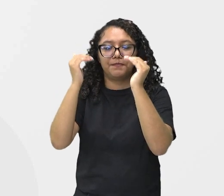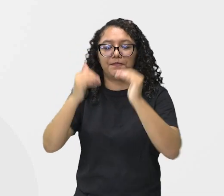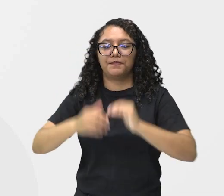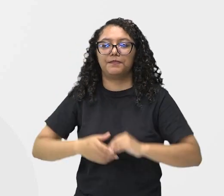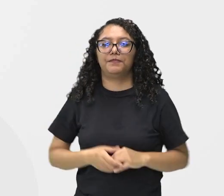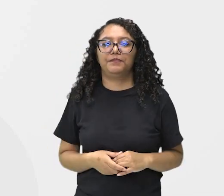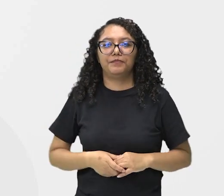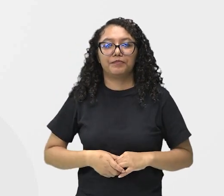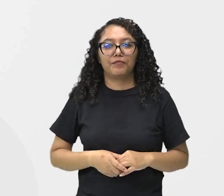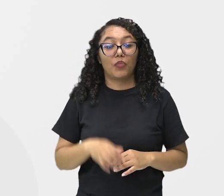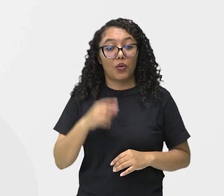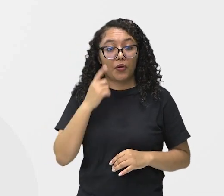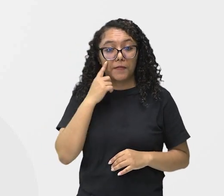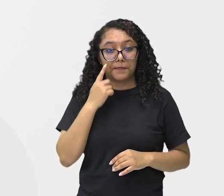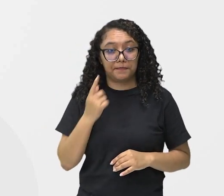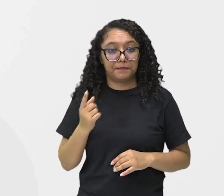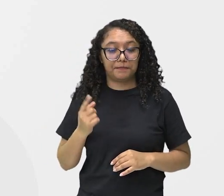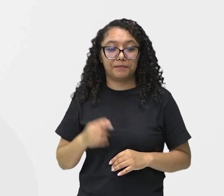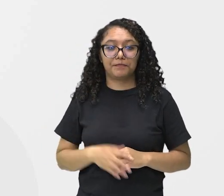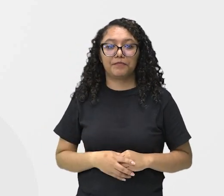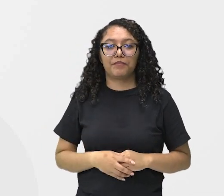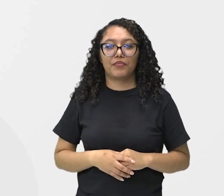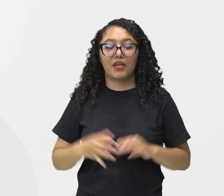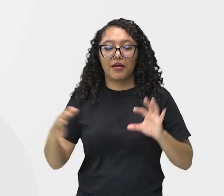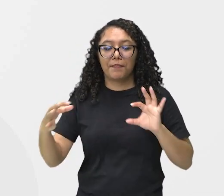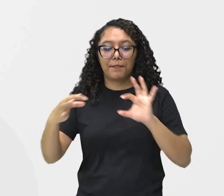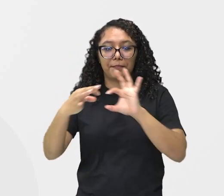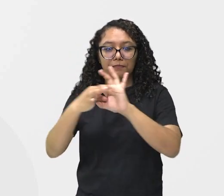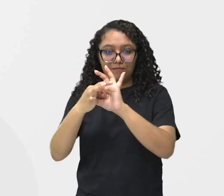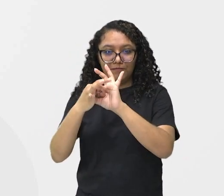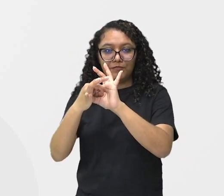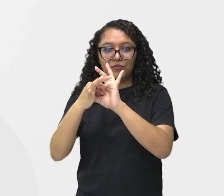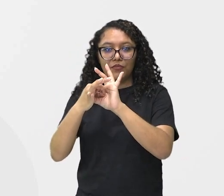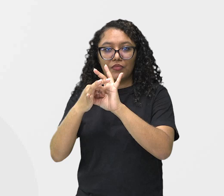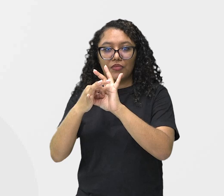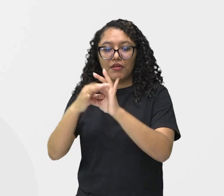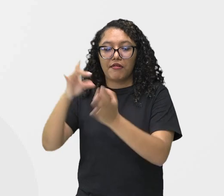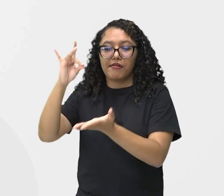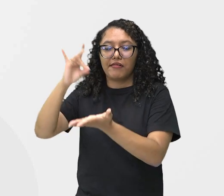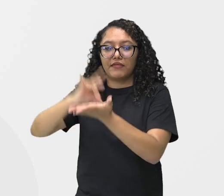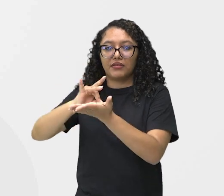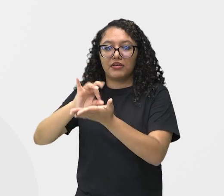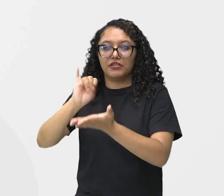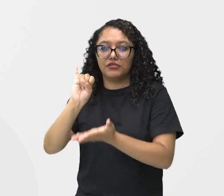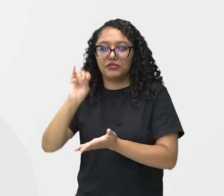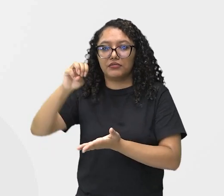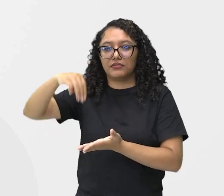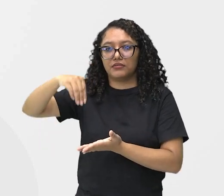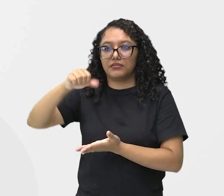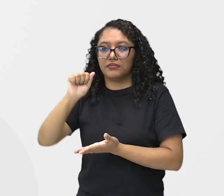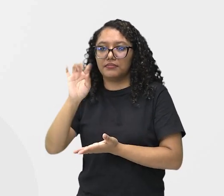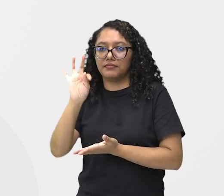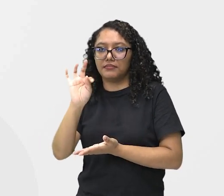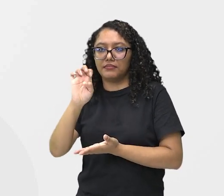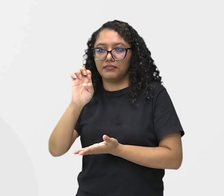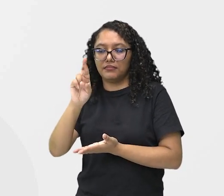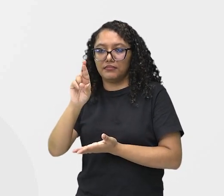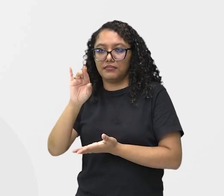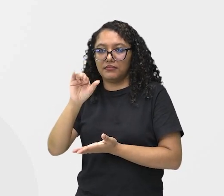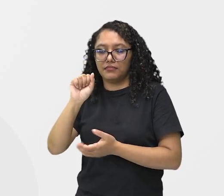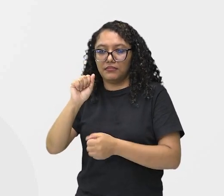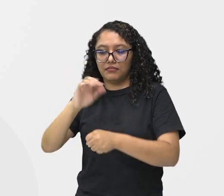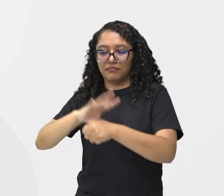aí. Está ligada a uma realidade imaterial. Então a transcendência, pessoal,